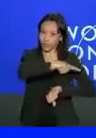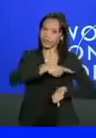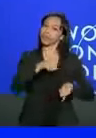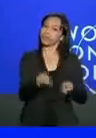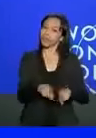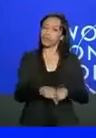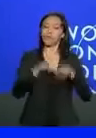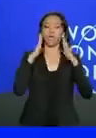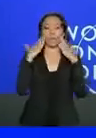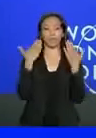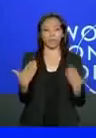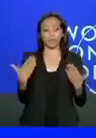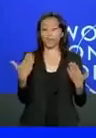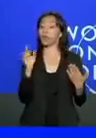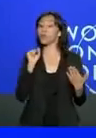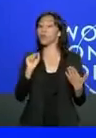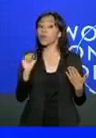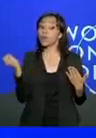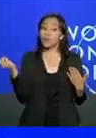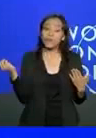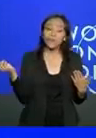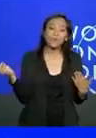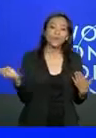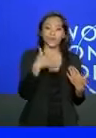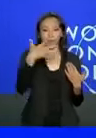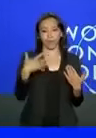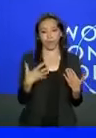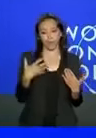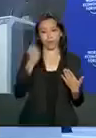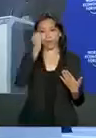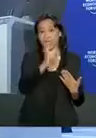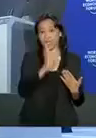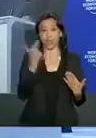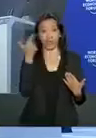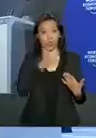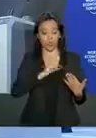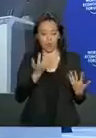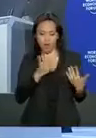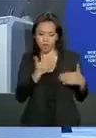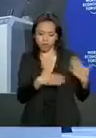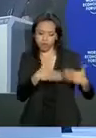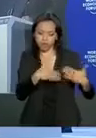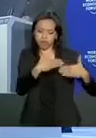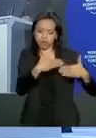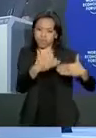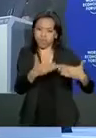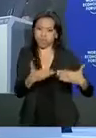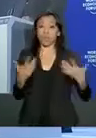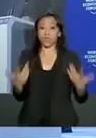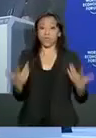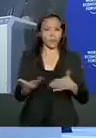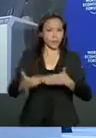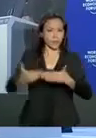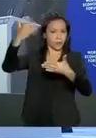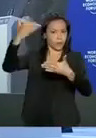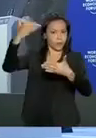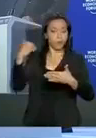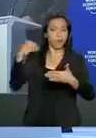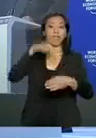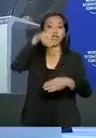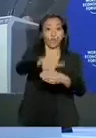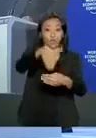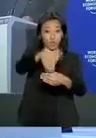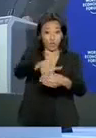apresentar a todo o novo o Brasil que estamos construindo. Nas eleições, mesmo